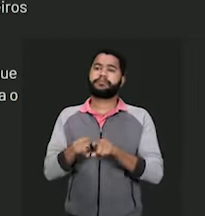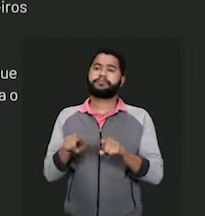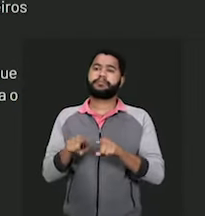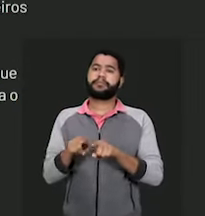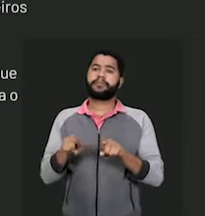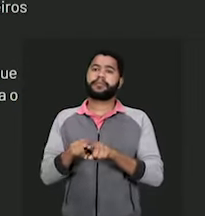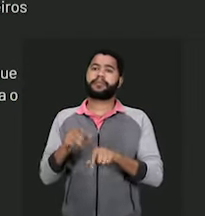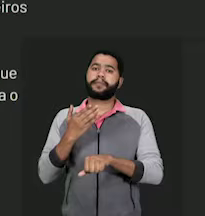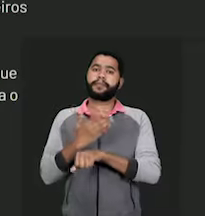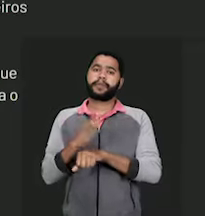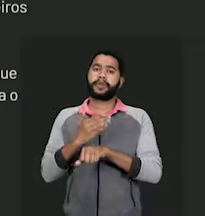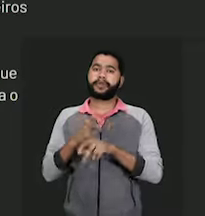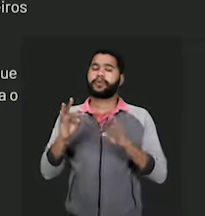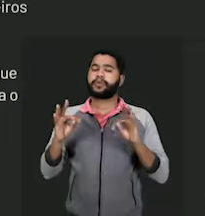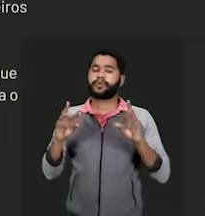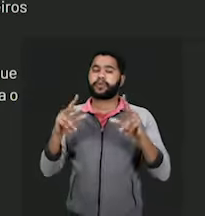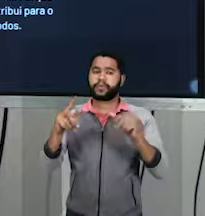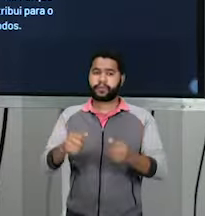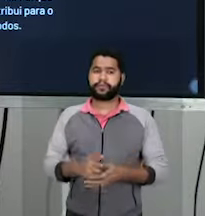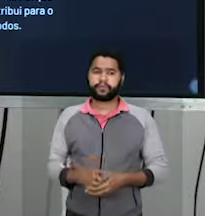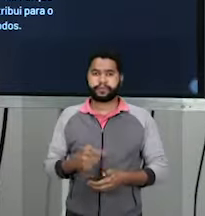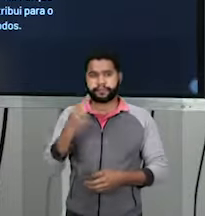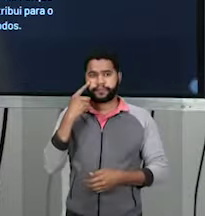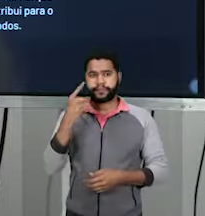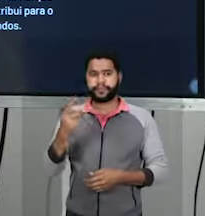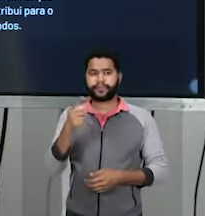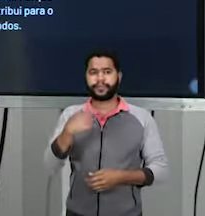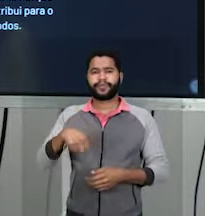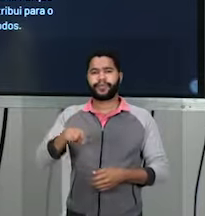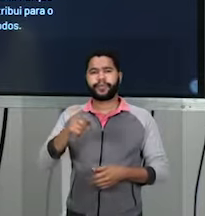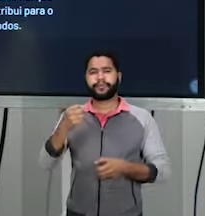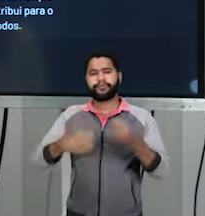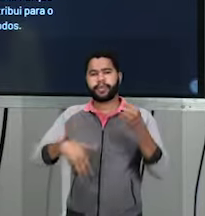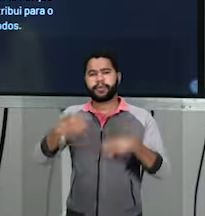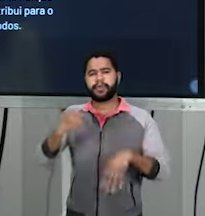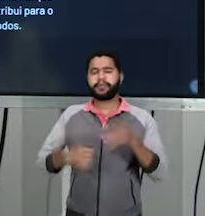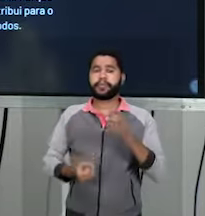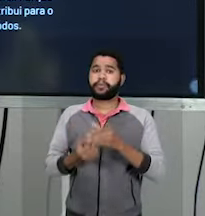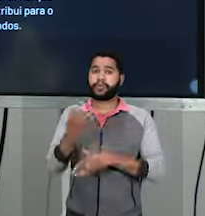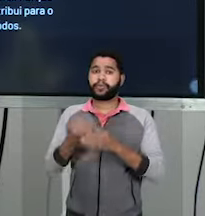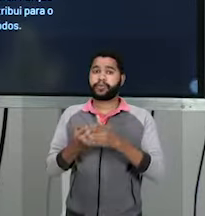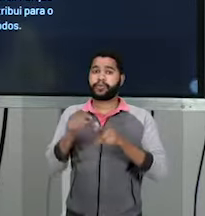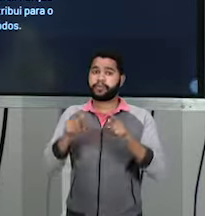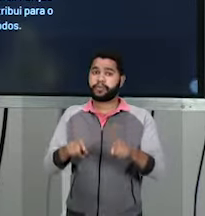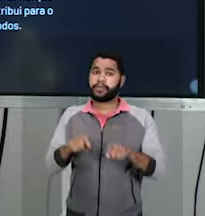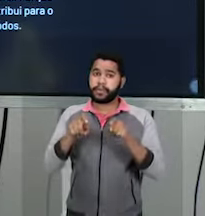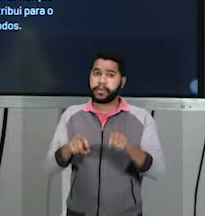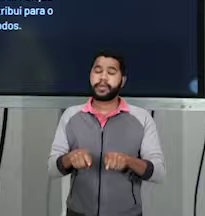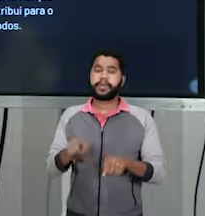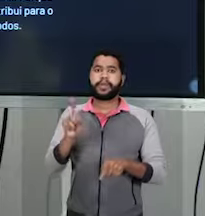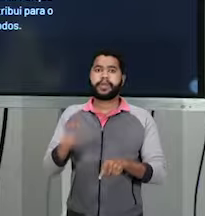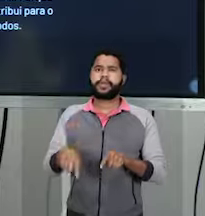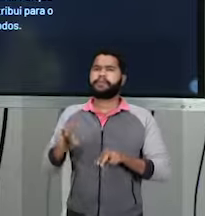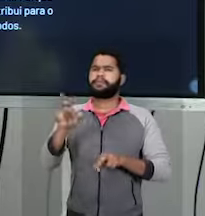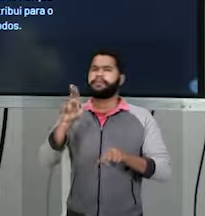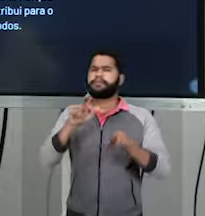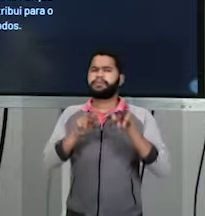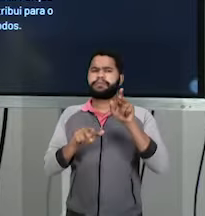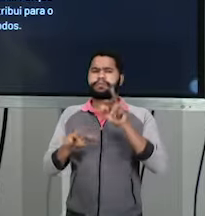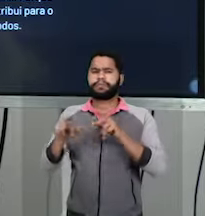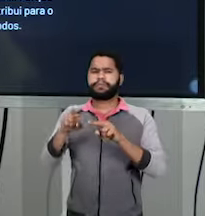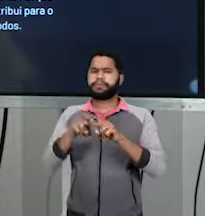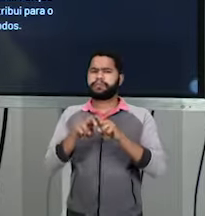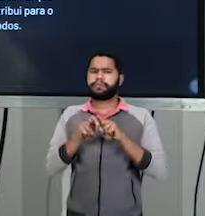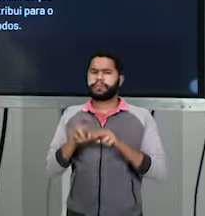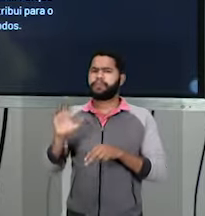da prática de todos Então veja só quando a gente fala em produção agrícolas essa produção ela é muito variável